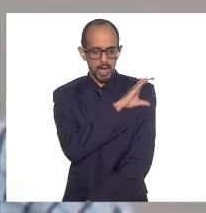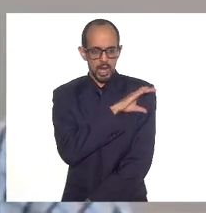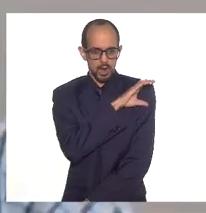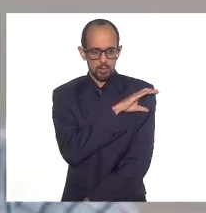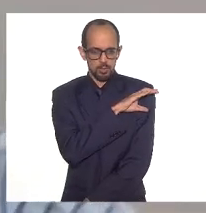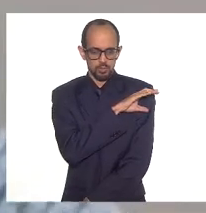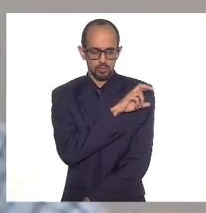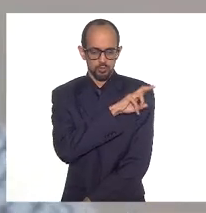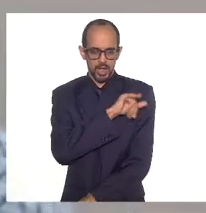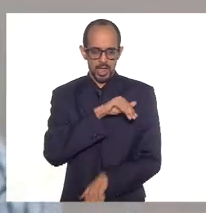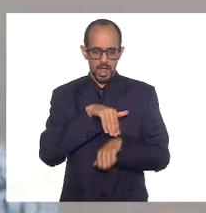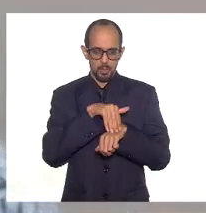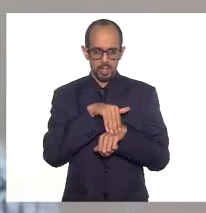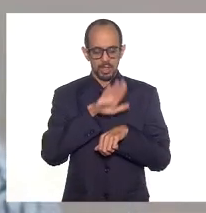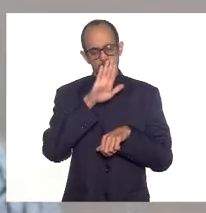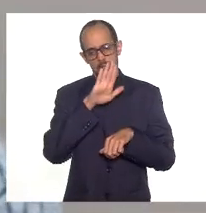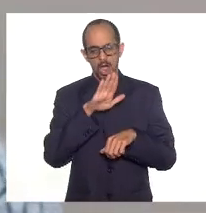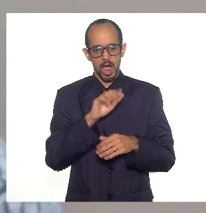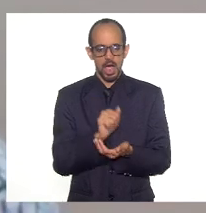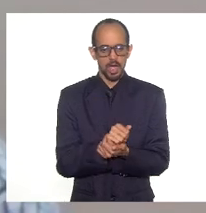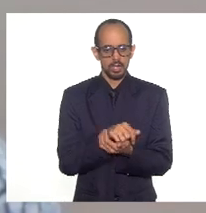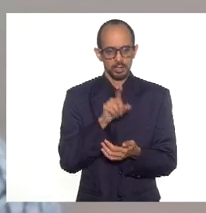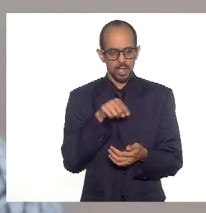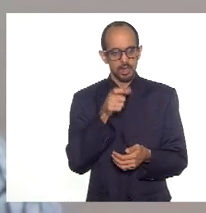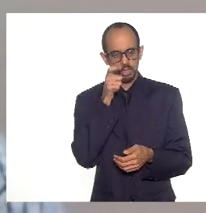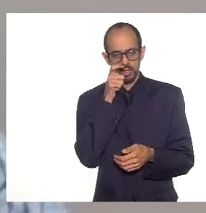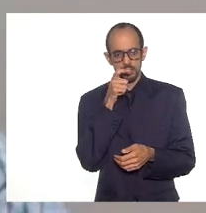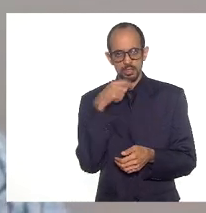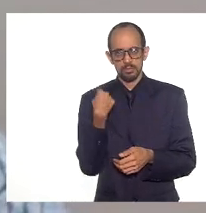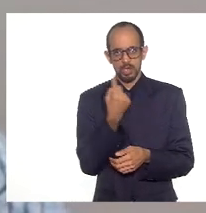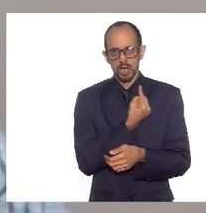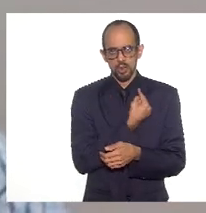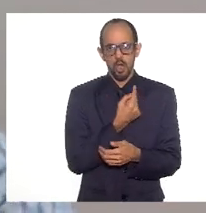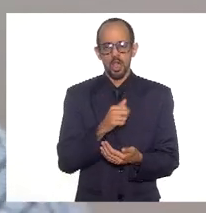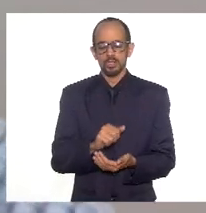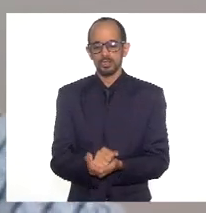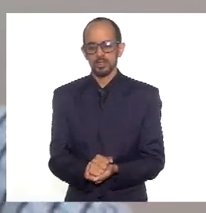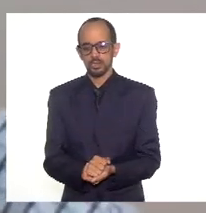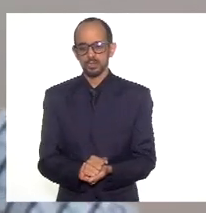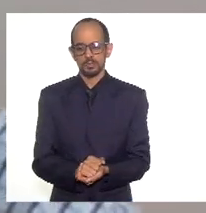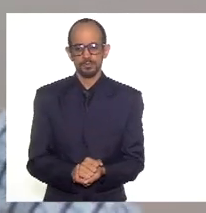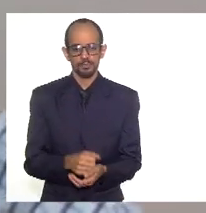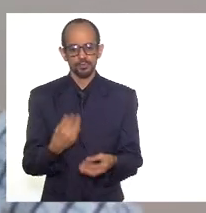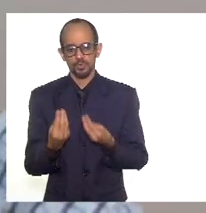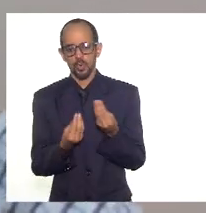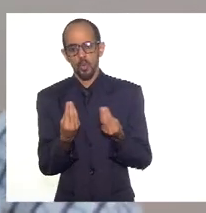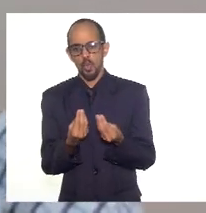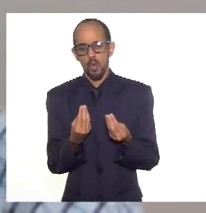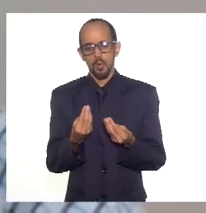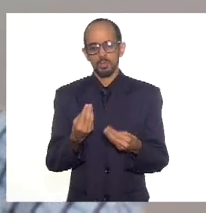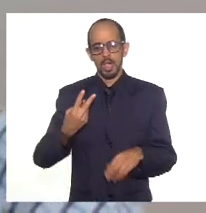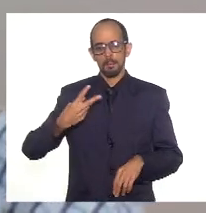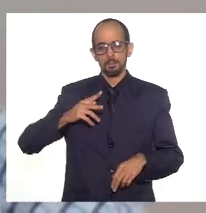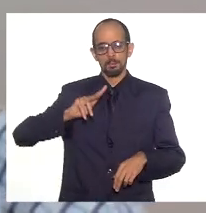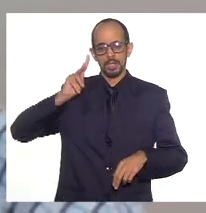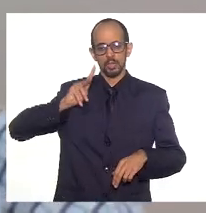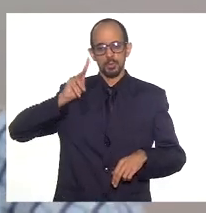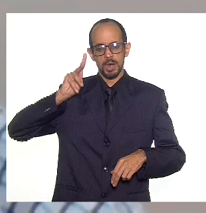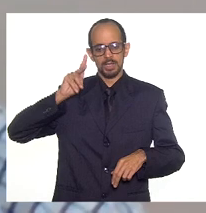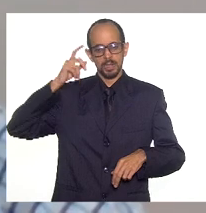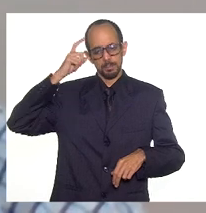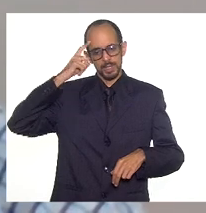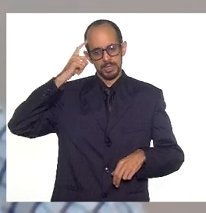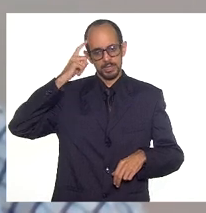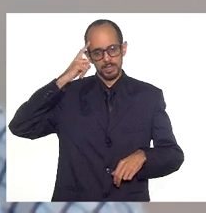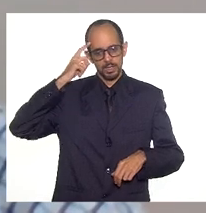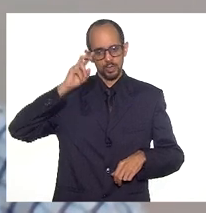enfim, quer dizer, então seria uma perspectiva interessante para nós, né? Como é que a Petrobras está pensando a utilização,